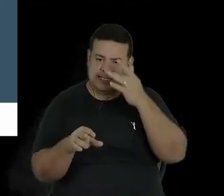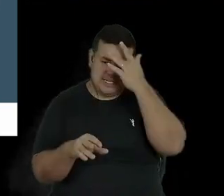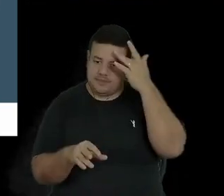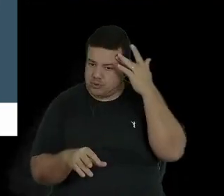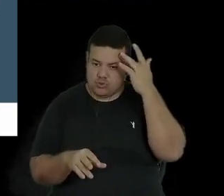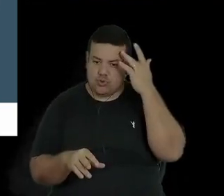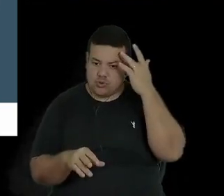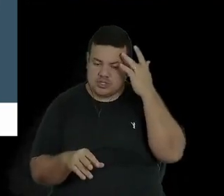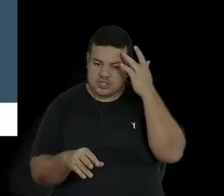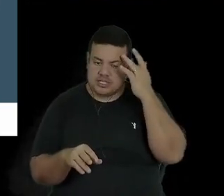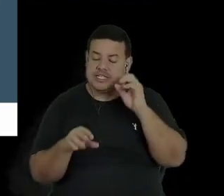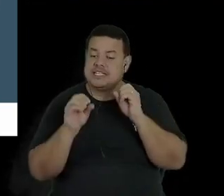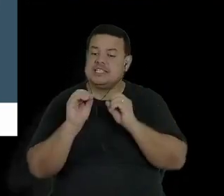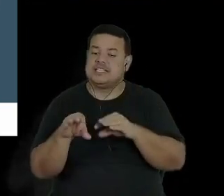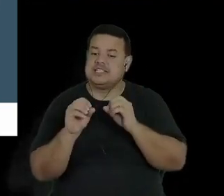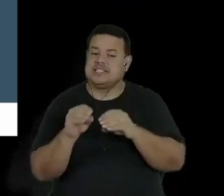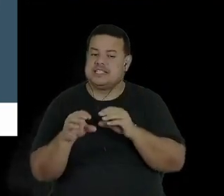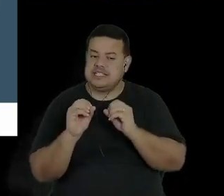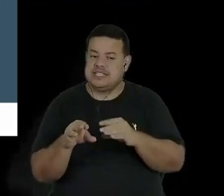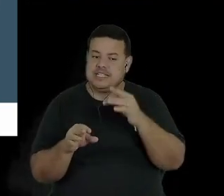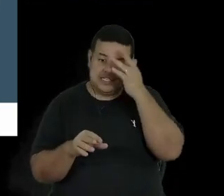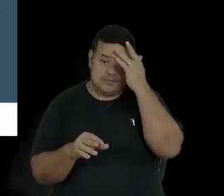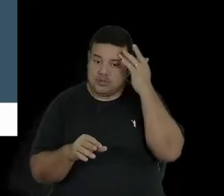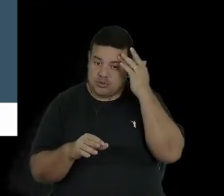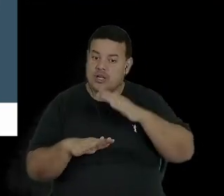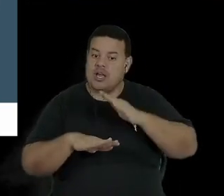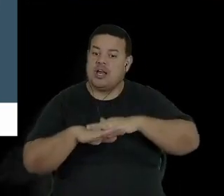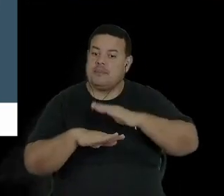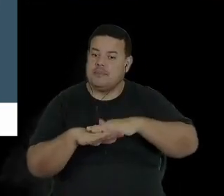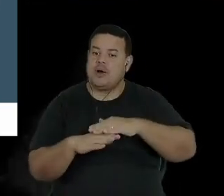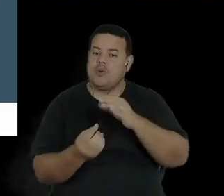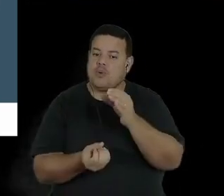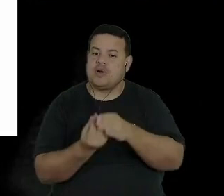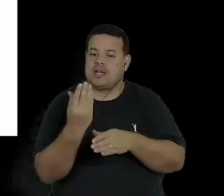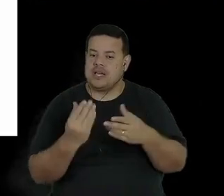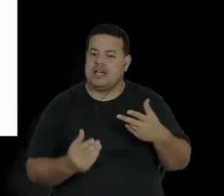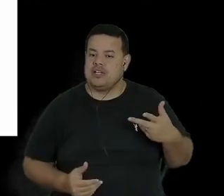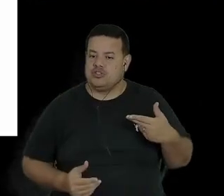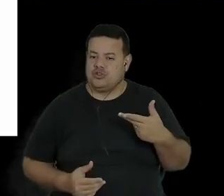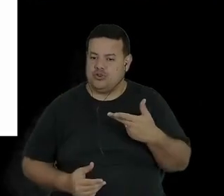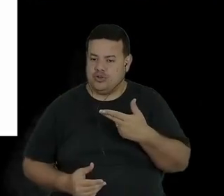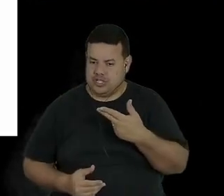com tutoriais as pessoas a fazerem essas cirurgias.